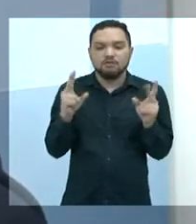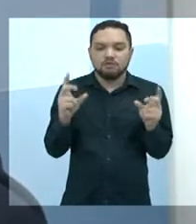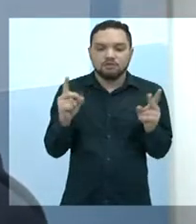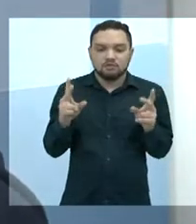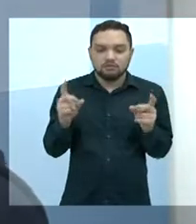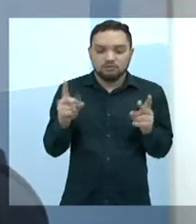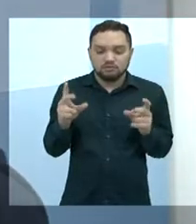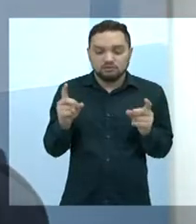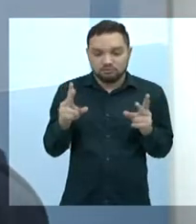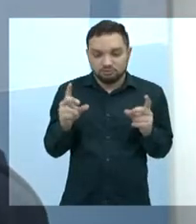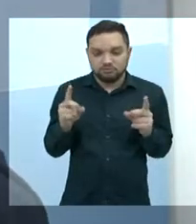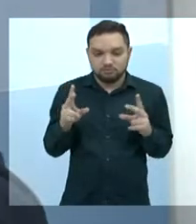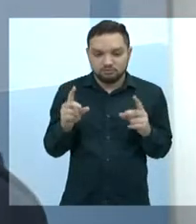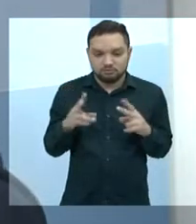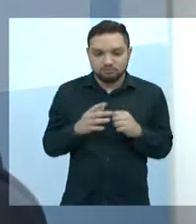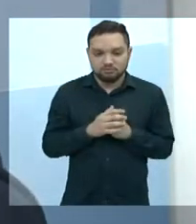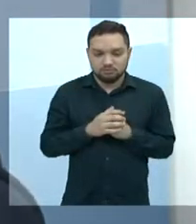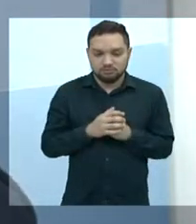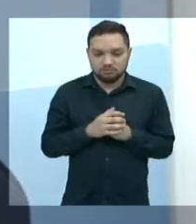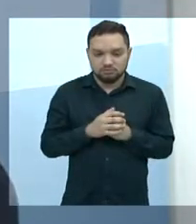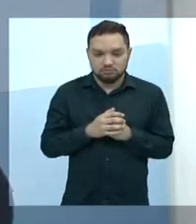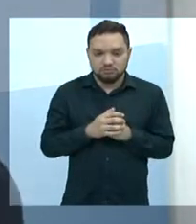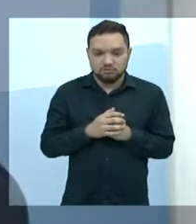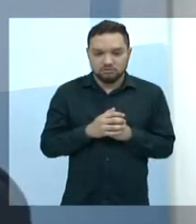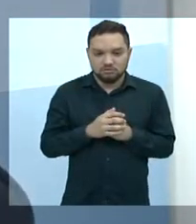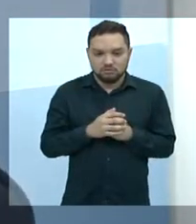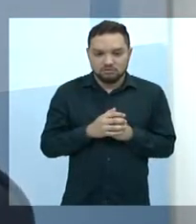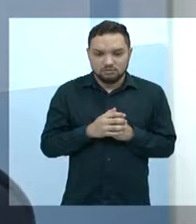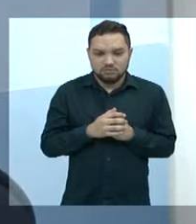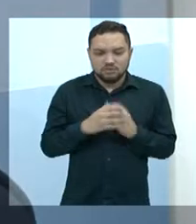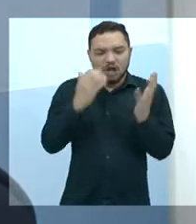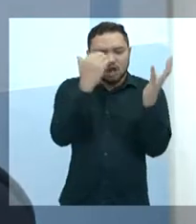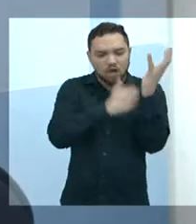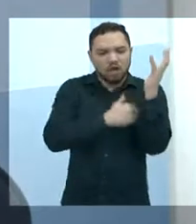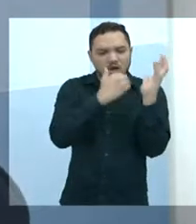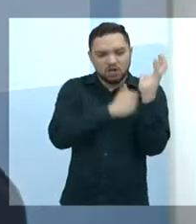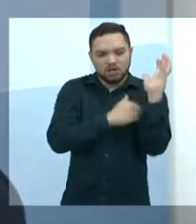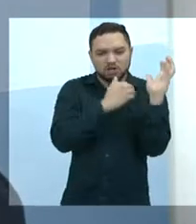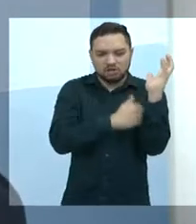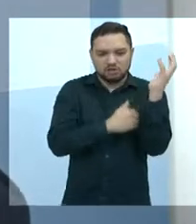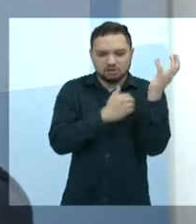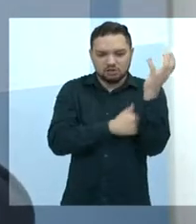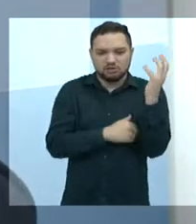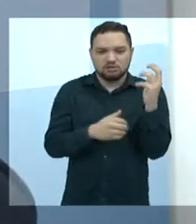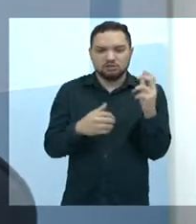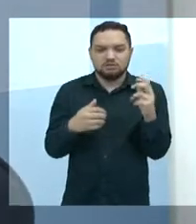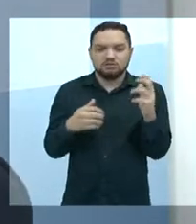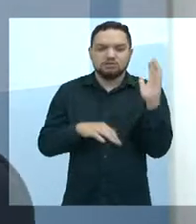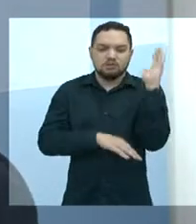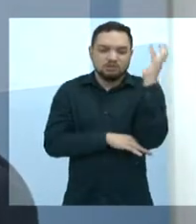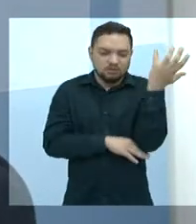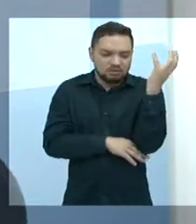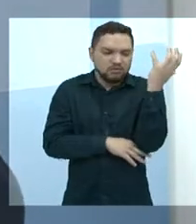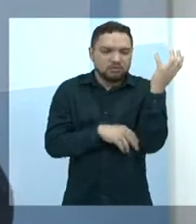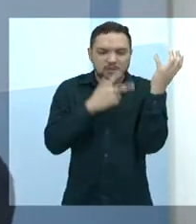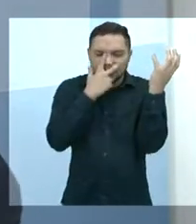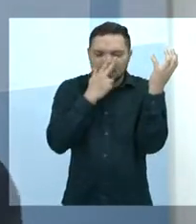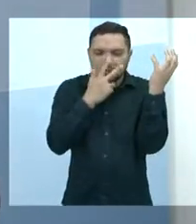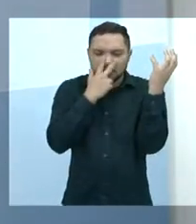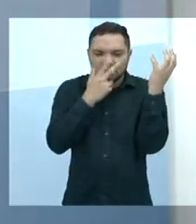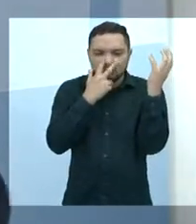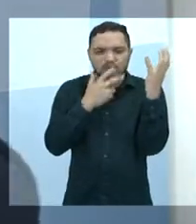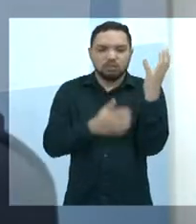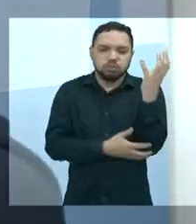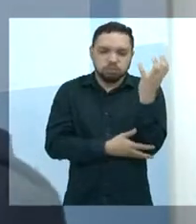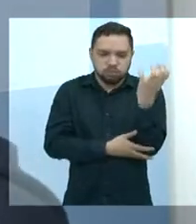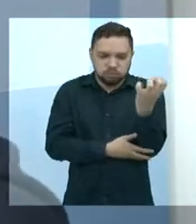comercializar. Então, quem vai cortar as palhas, corta as palhas todas. Então, vai maltratando aquela planta e devagarinho ela vai